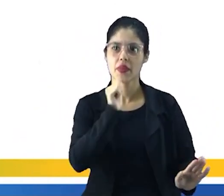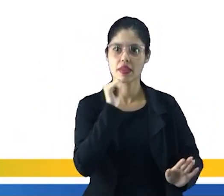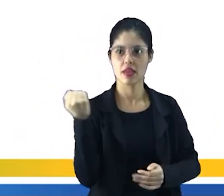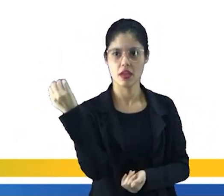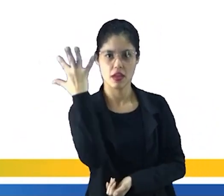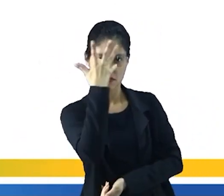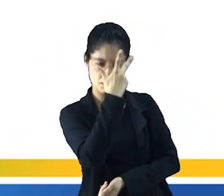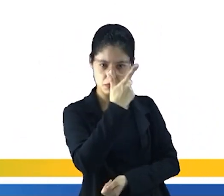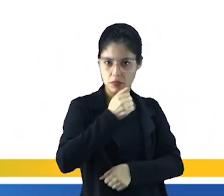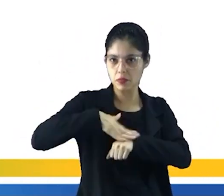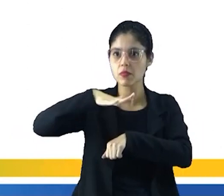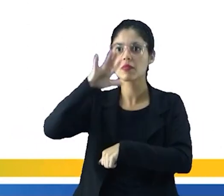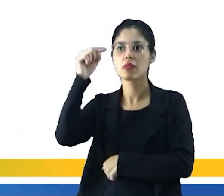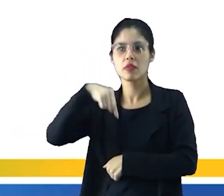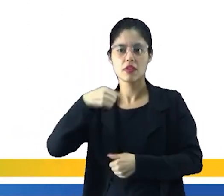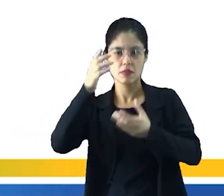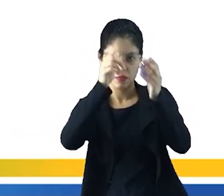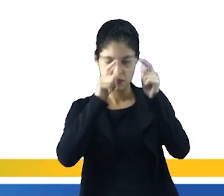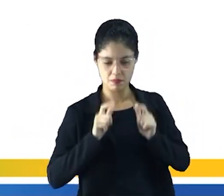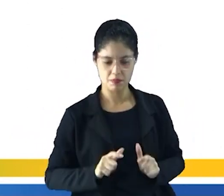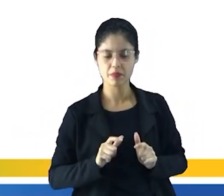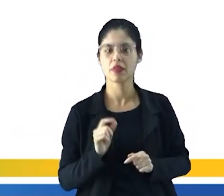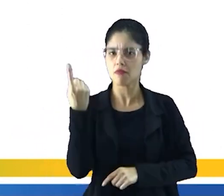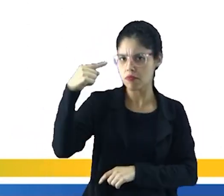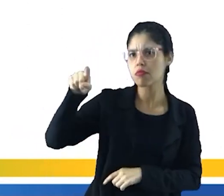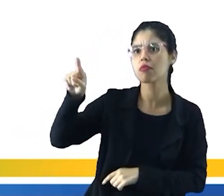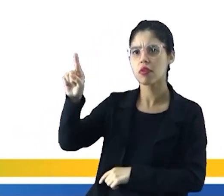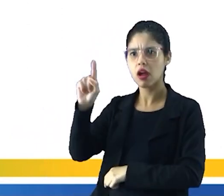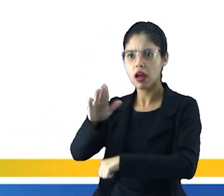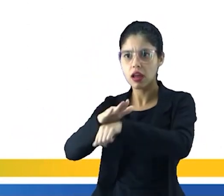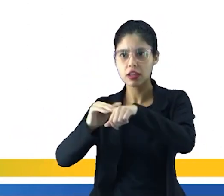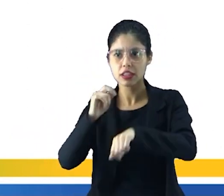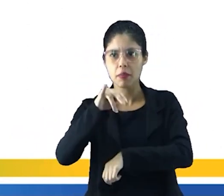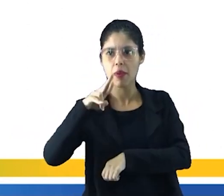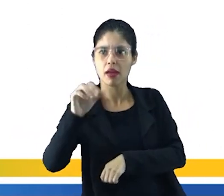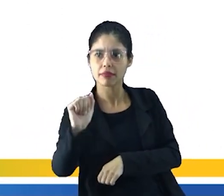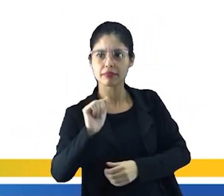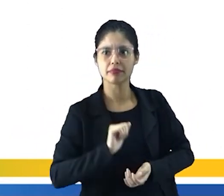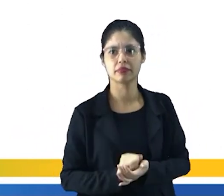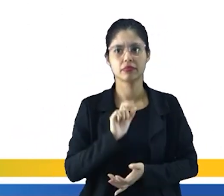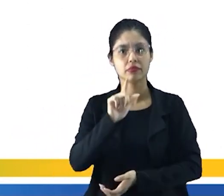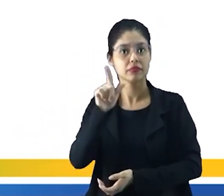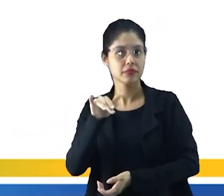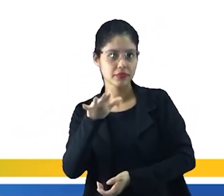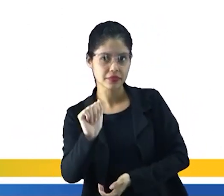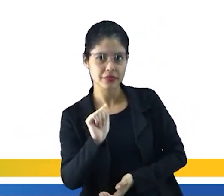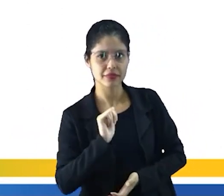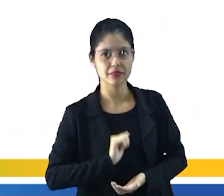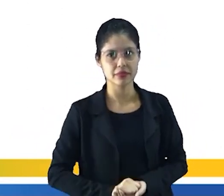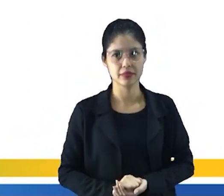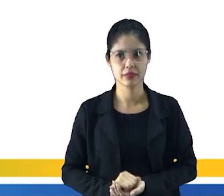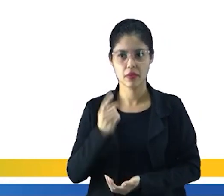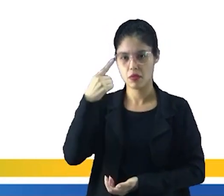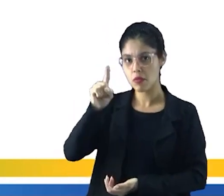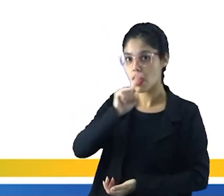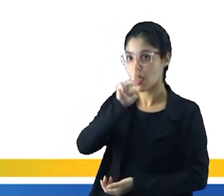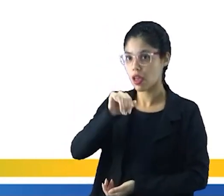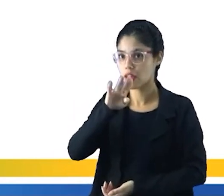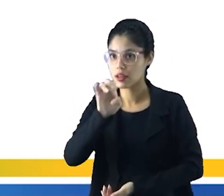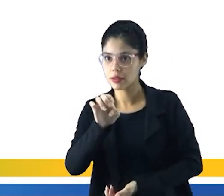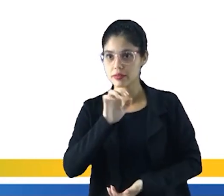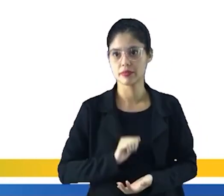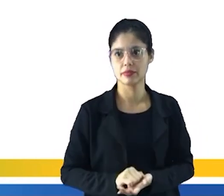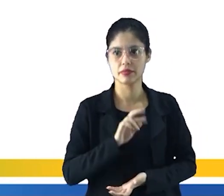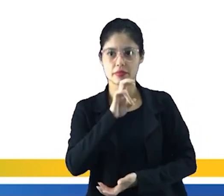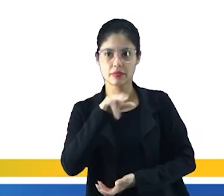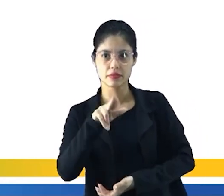você é a mais bonita desse meu lugar. Vai, chama Maria, chama Luzia, vai, chama